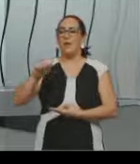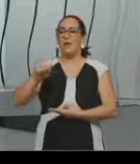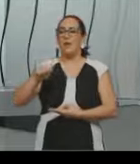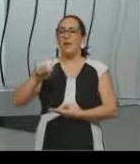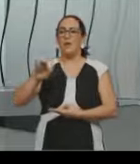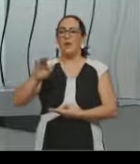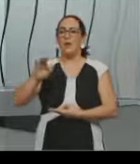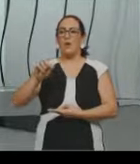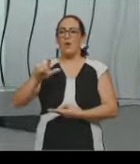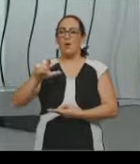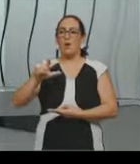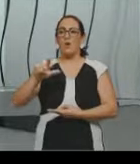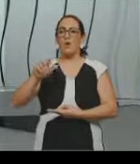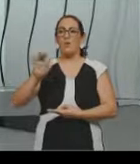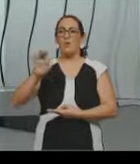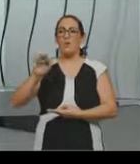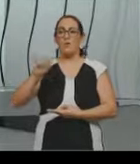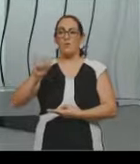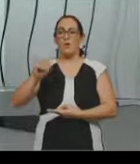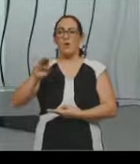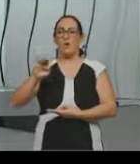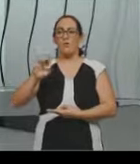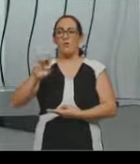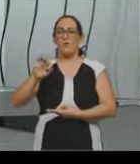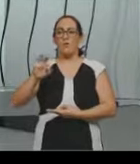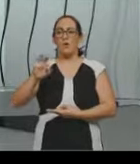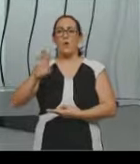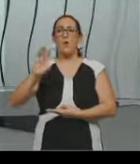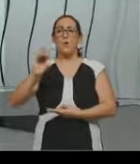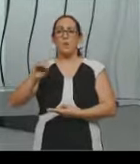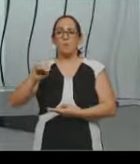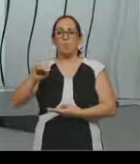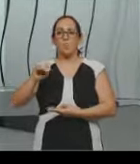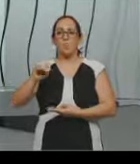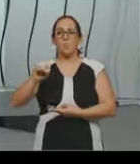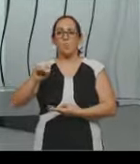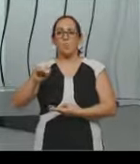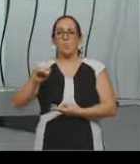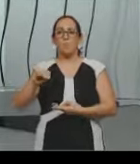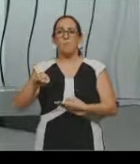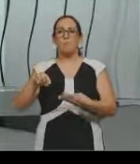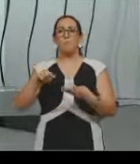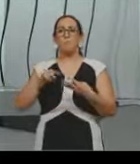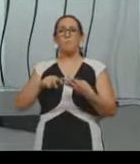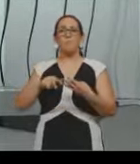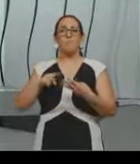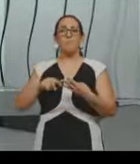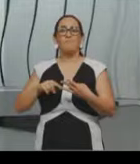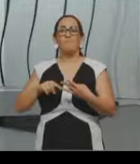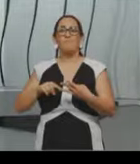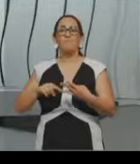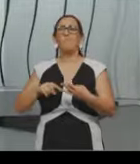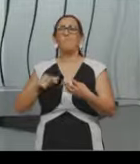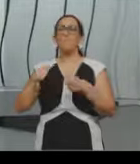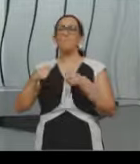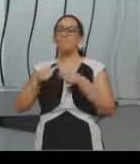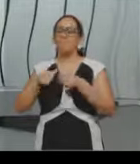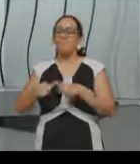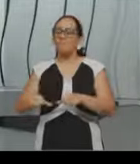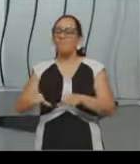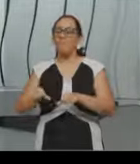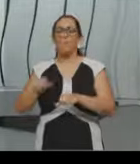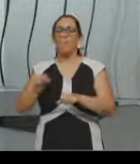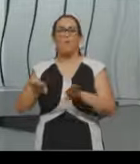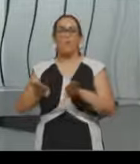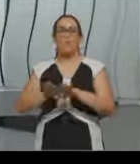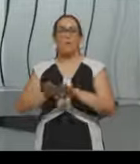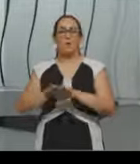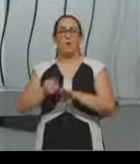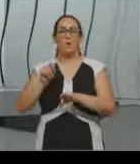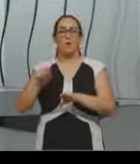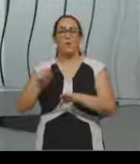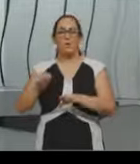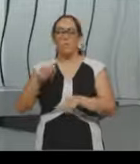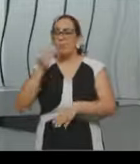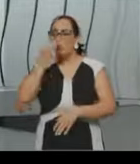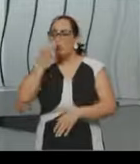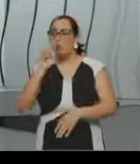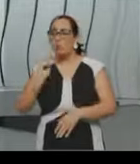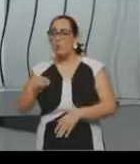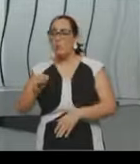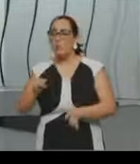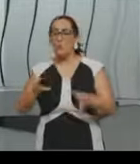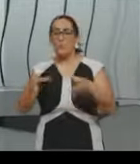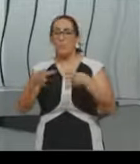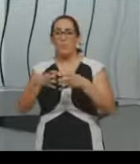né? E aí a gente permanece com a exclusão dos grupos, né, dos negros, dos indígenas. A gente tem a questão